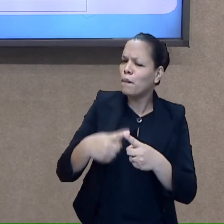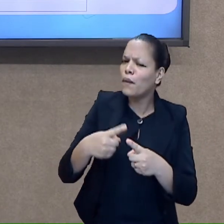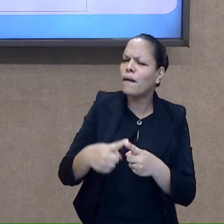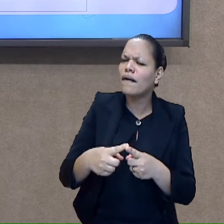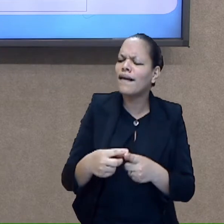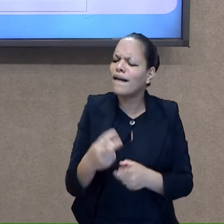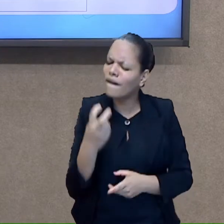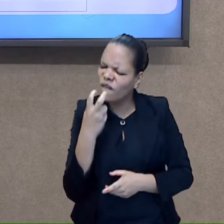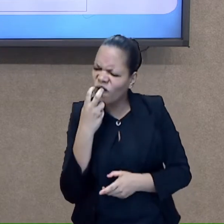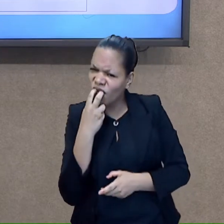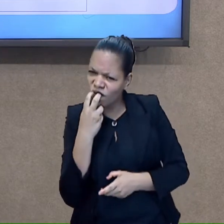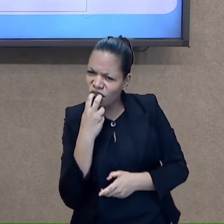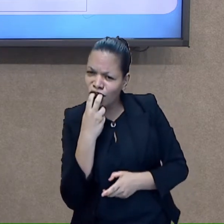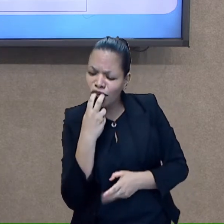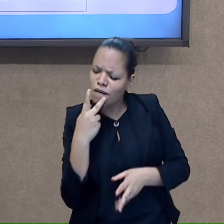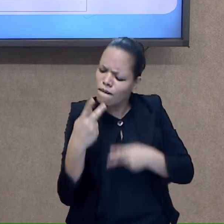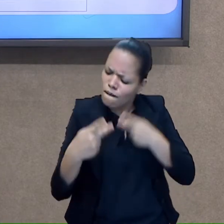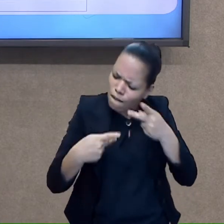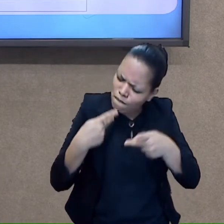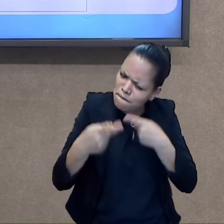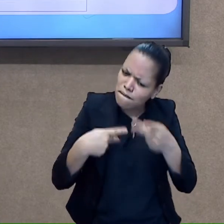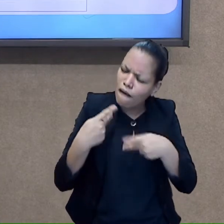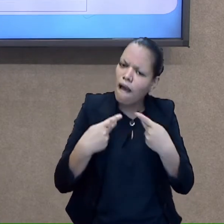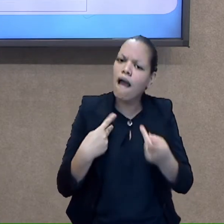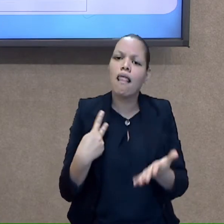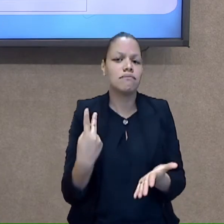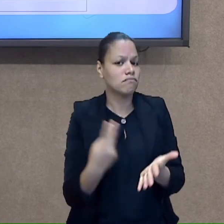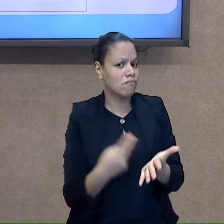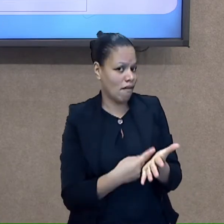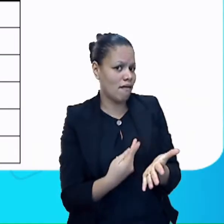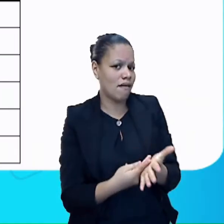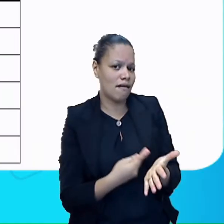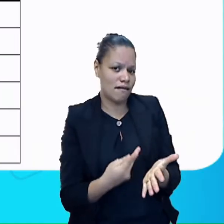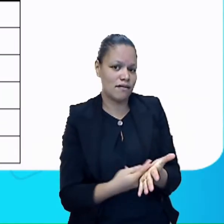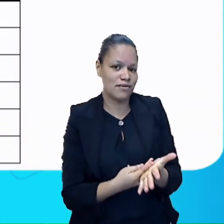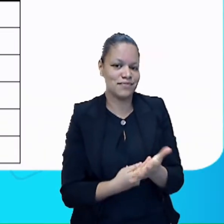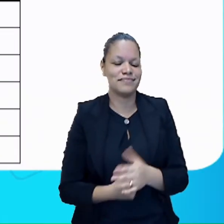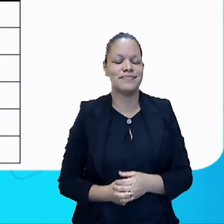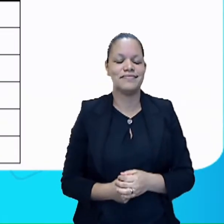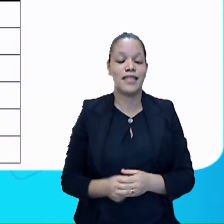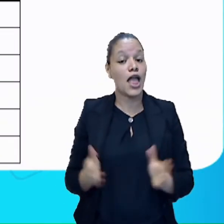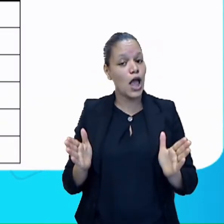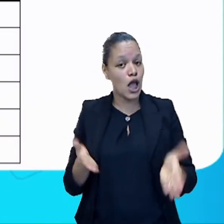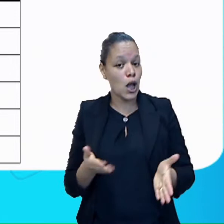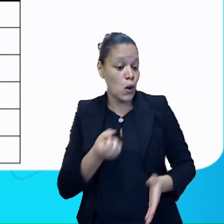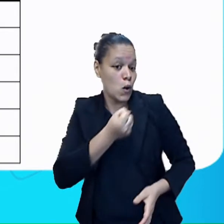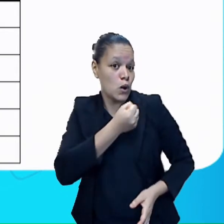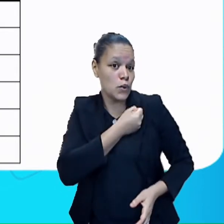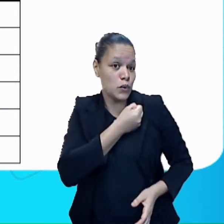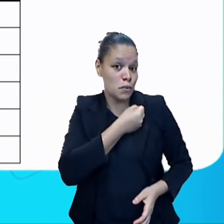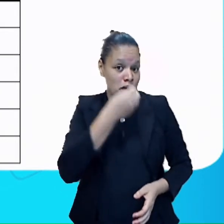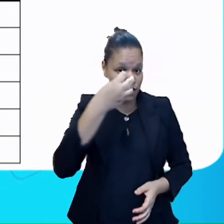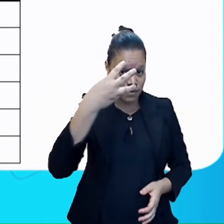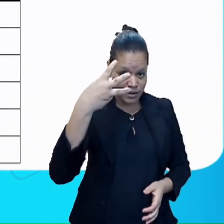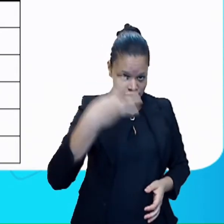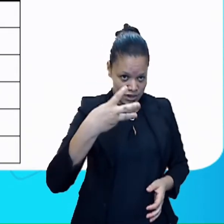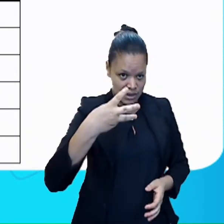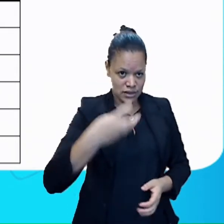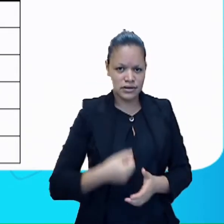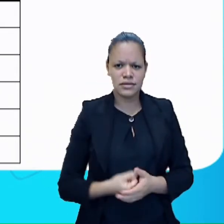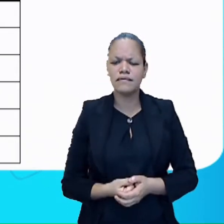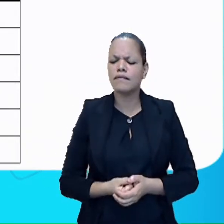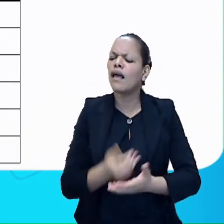eles, é essa. Então, olha aqui, a número 3. Você conhece outras palavras